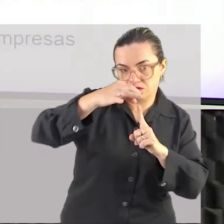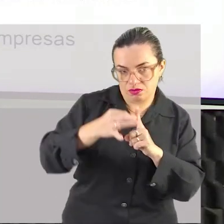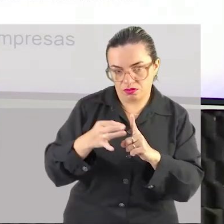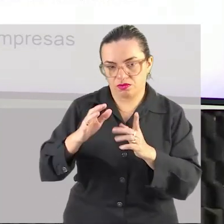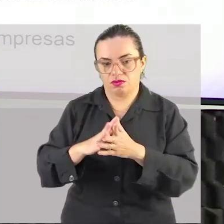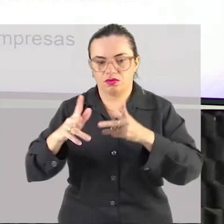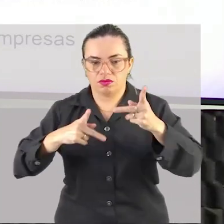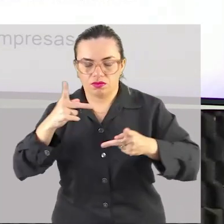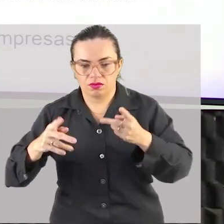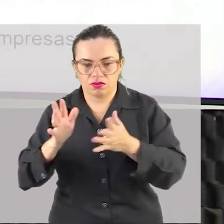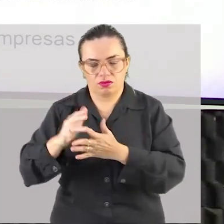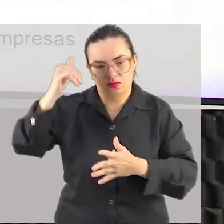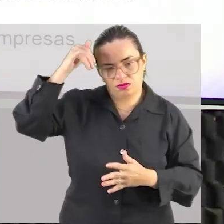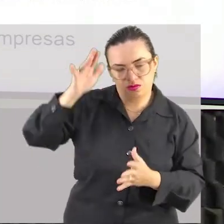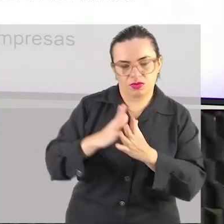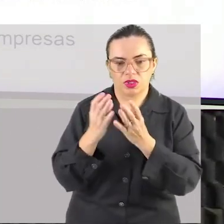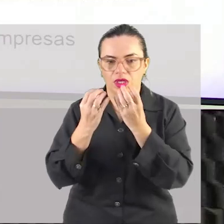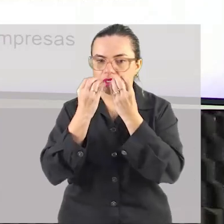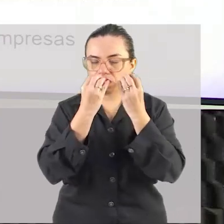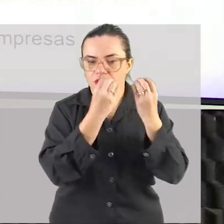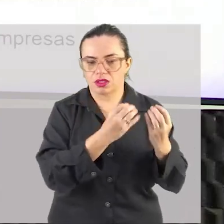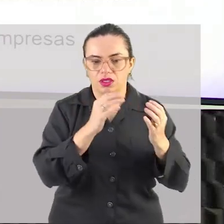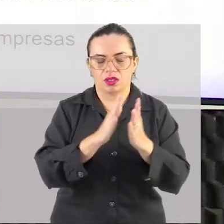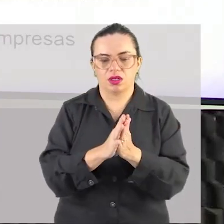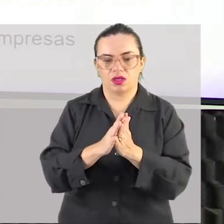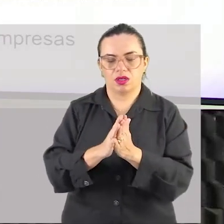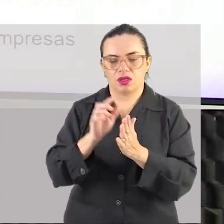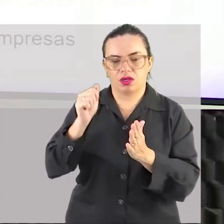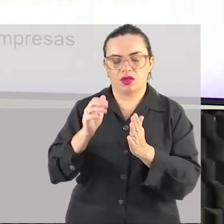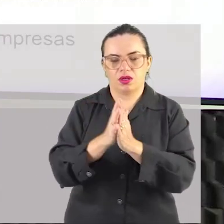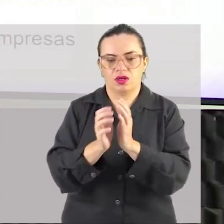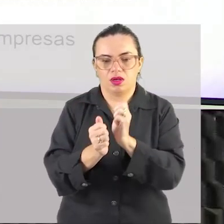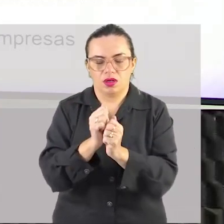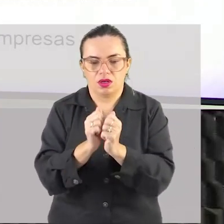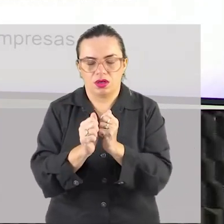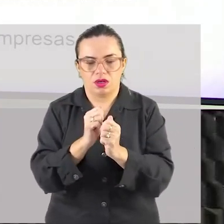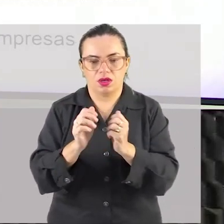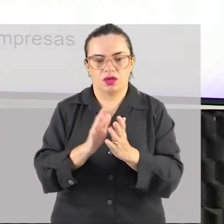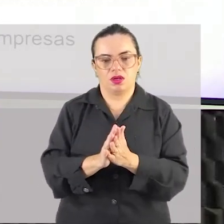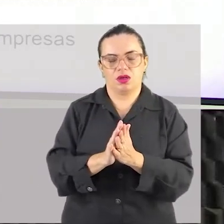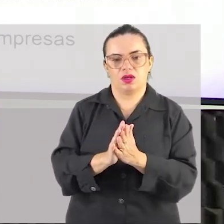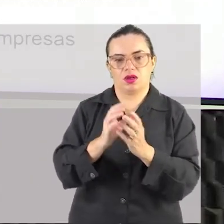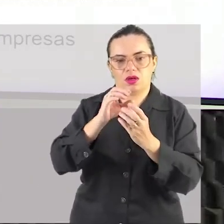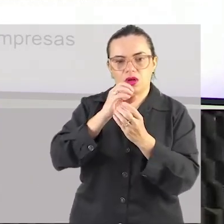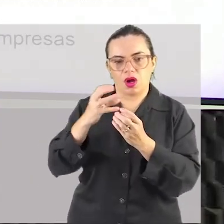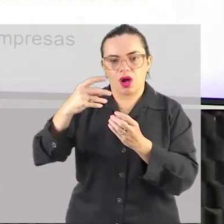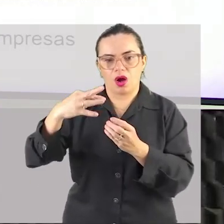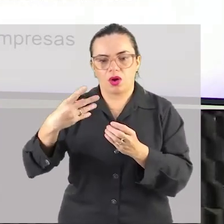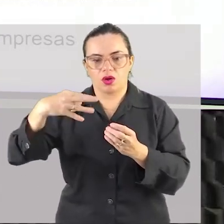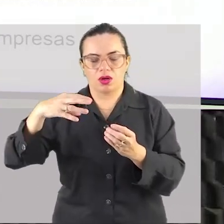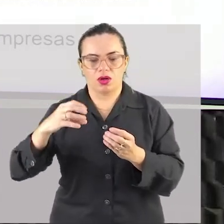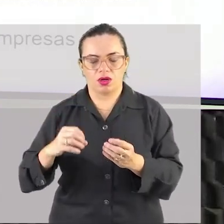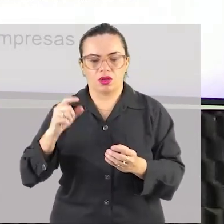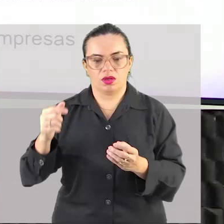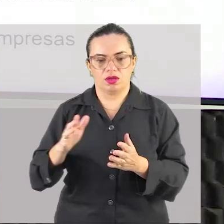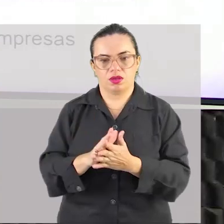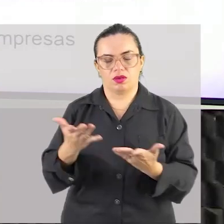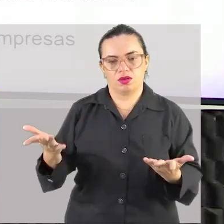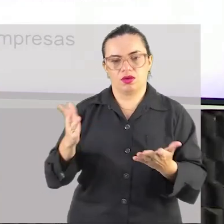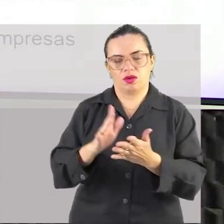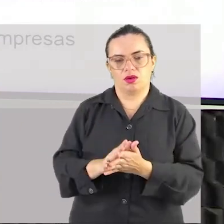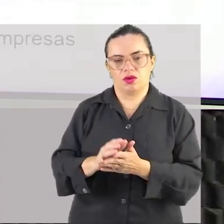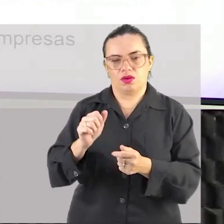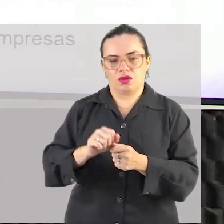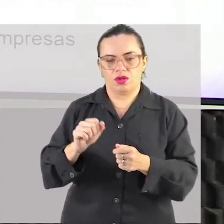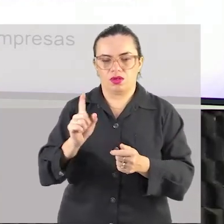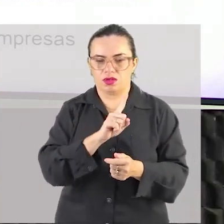do gado, do milho, do arroz, do algodão, que normalmente são feitos não pela sua função social, mas